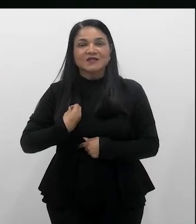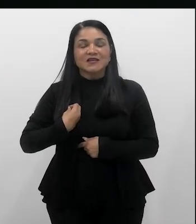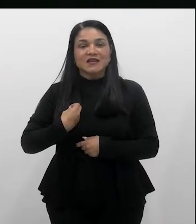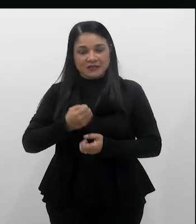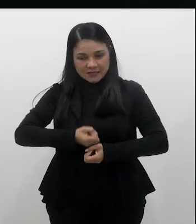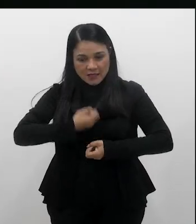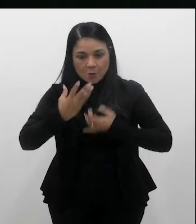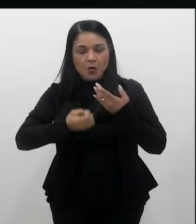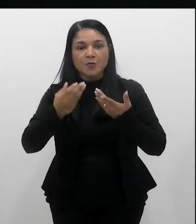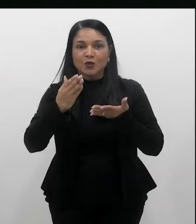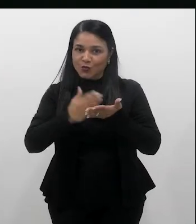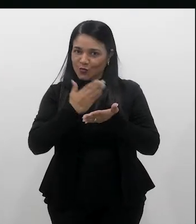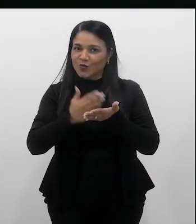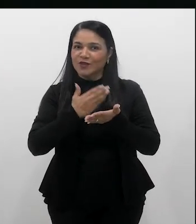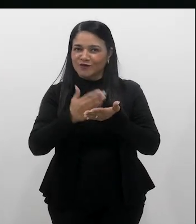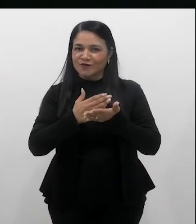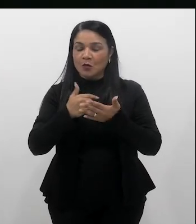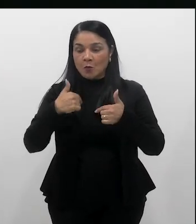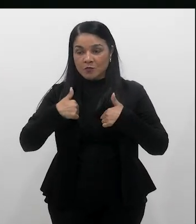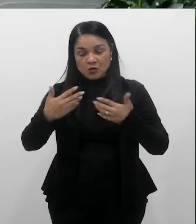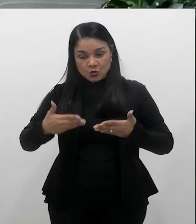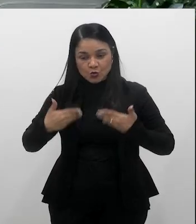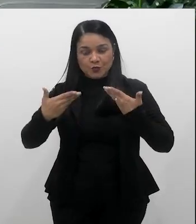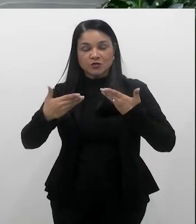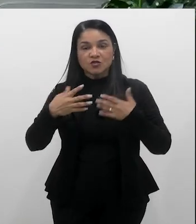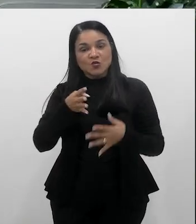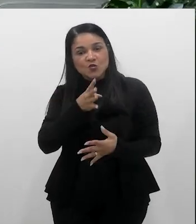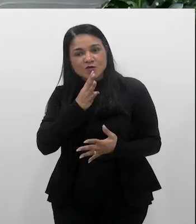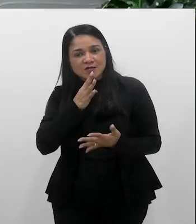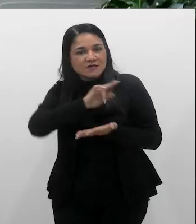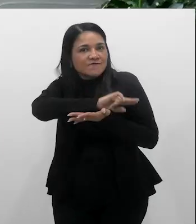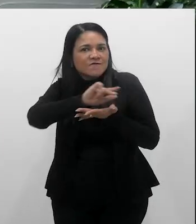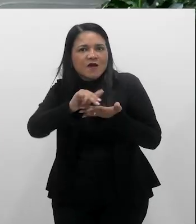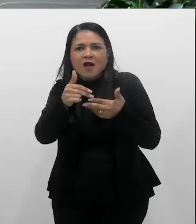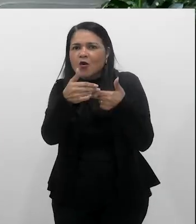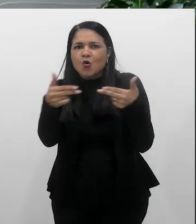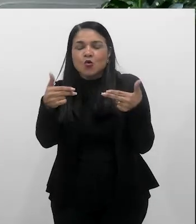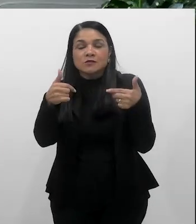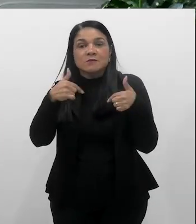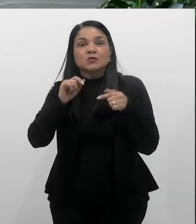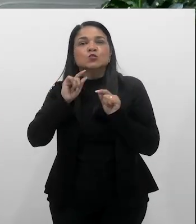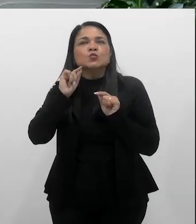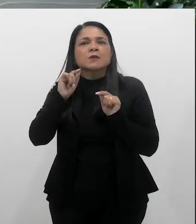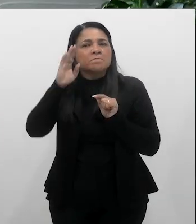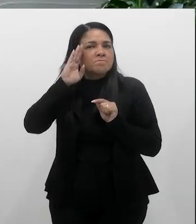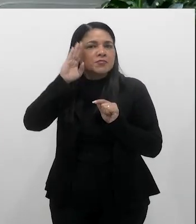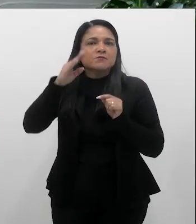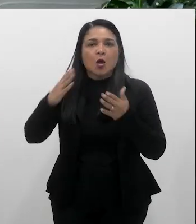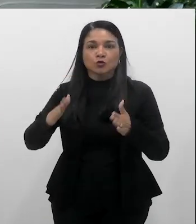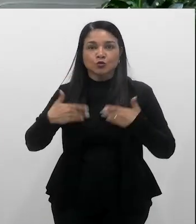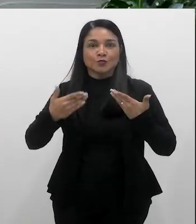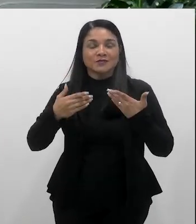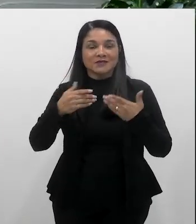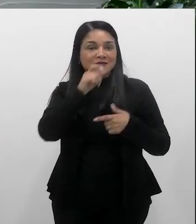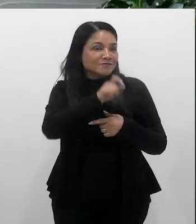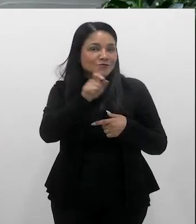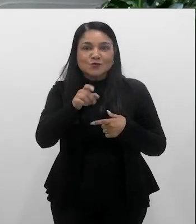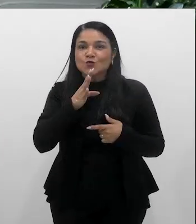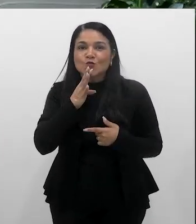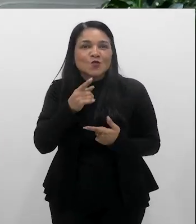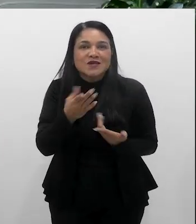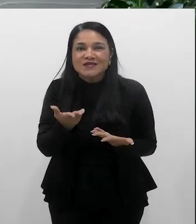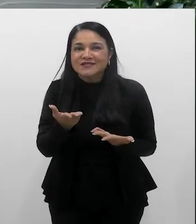dá depoimento aqui no livro também, tá? Eu me surpreendi que eu conheci muita coisa, mas que deixou mais surpreso, que as pessoas